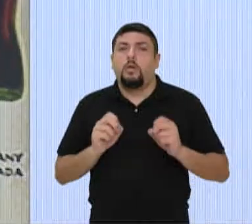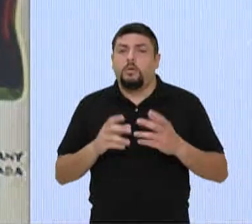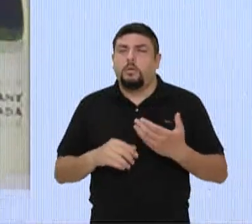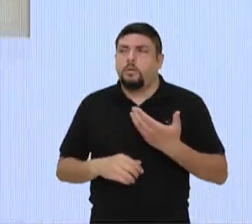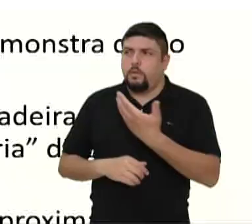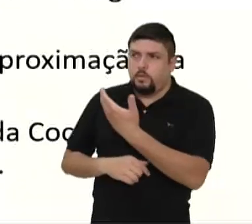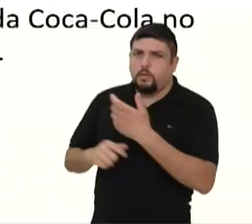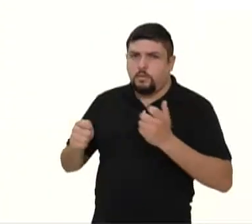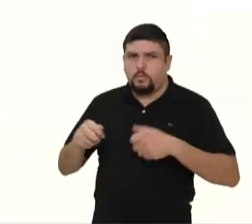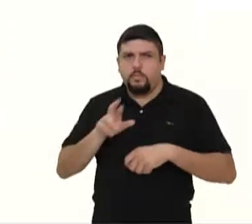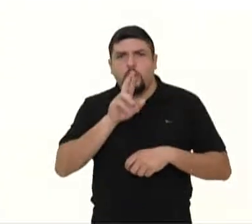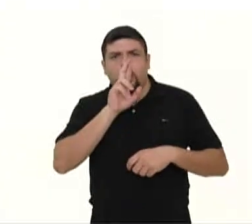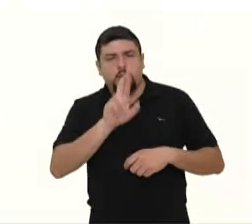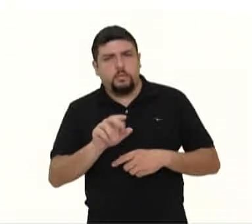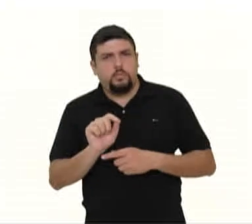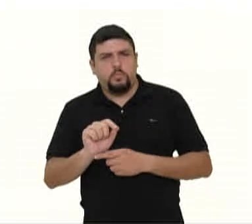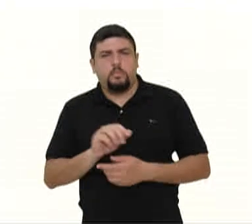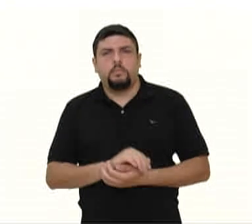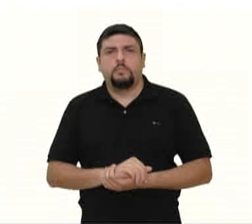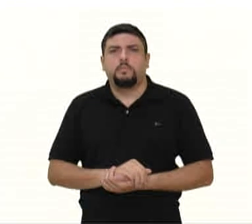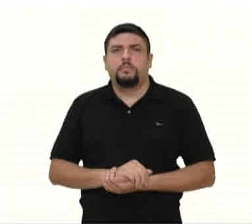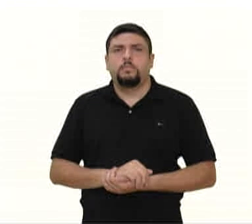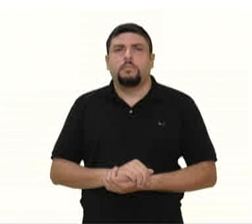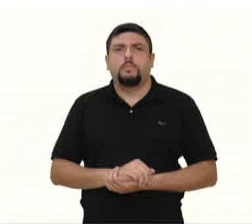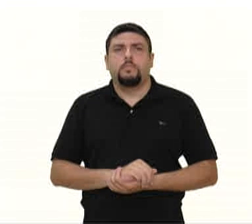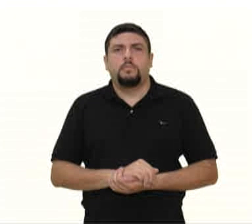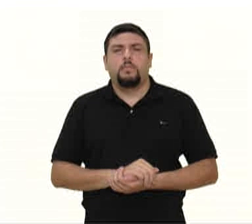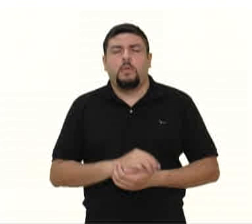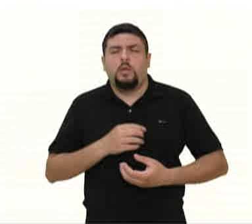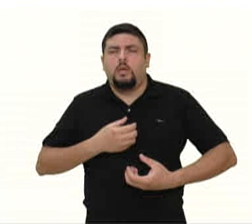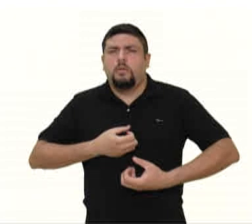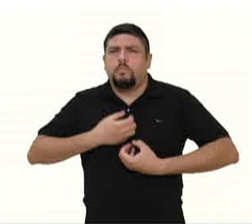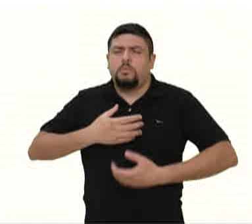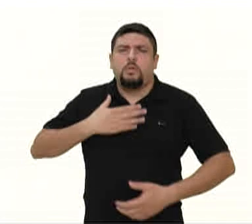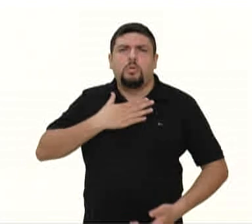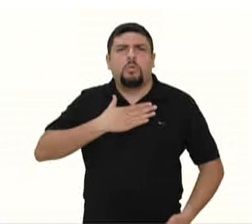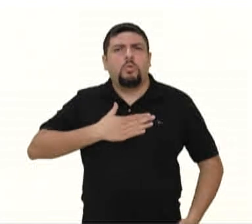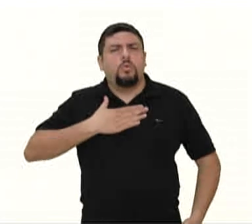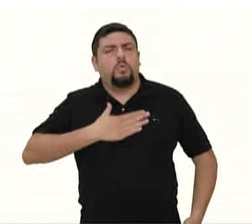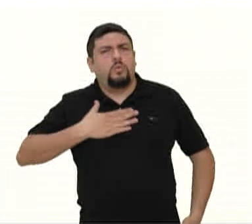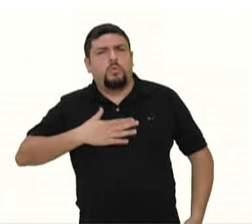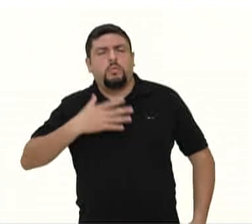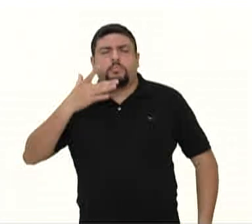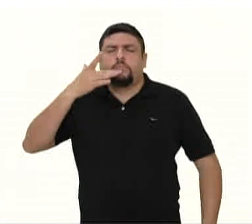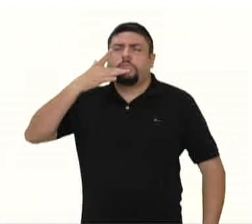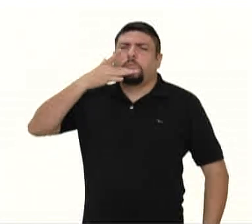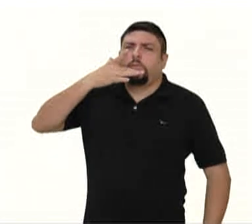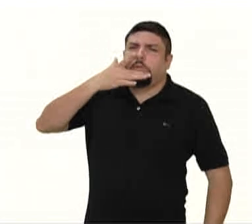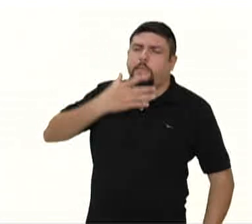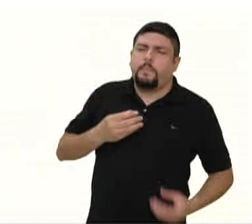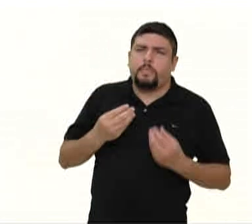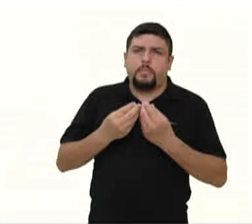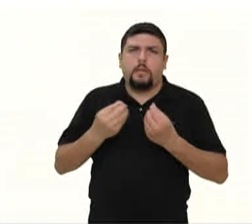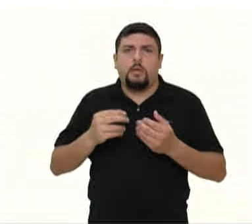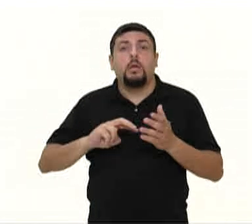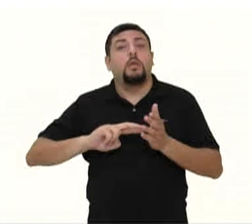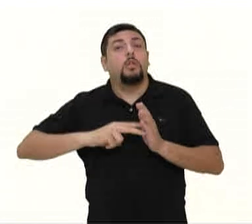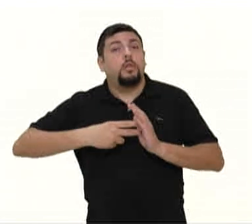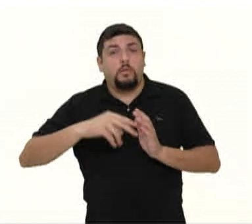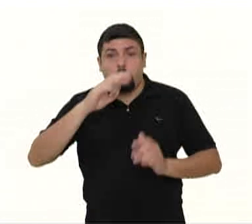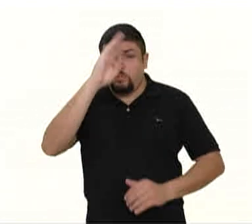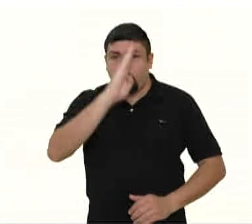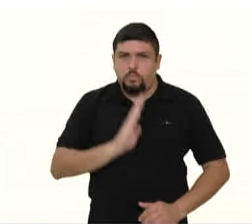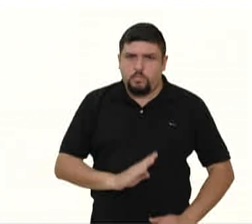a questão que diz o seguinte: a expressão gostará imensamente de seu delicioso sabor demonstra que o produto já era bem conhecido no